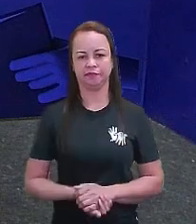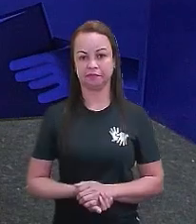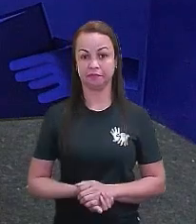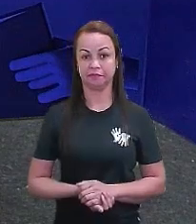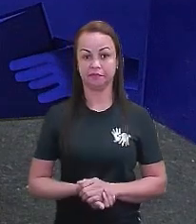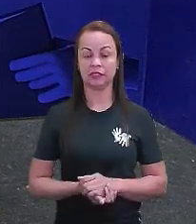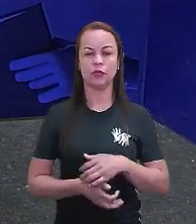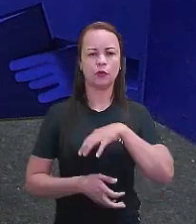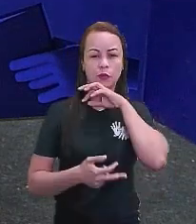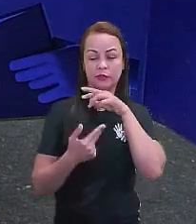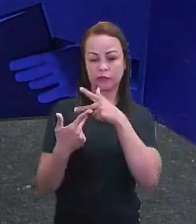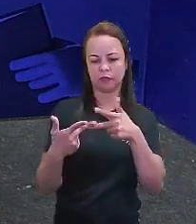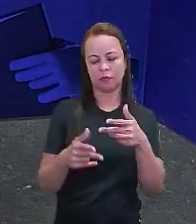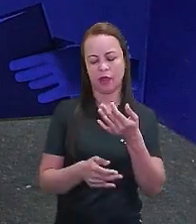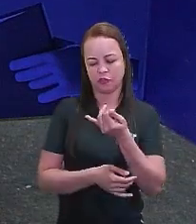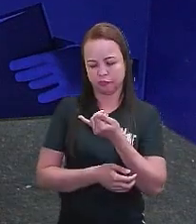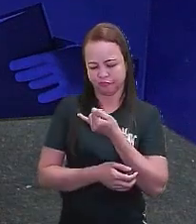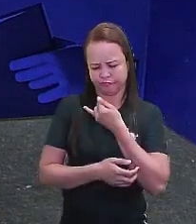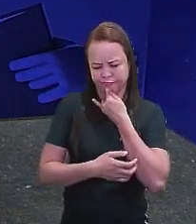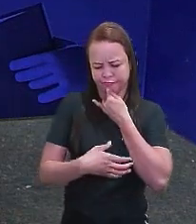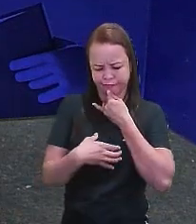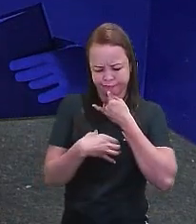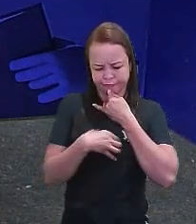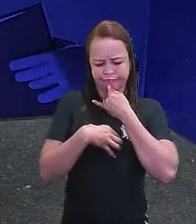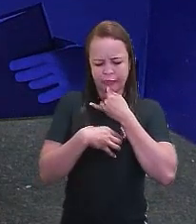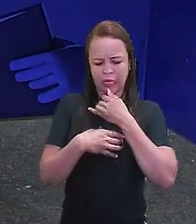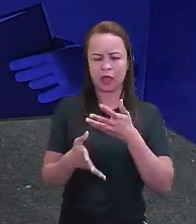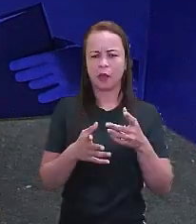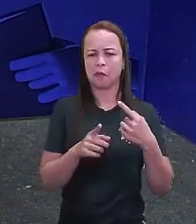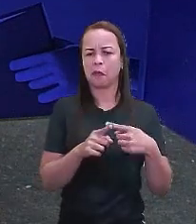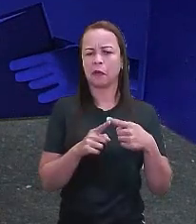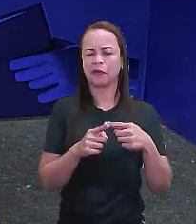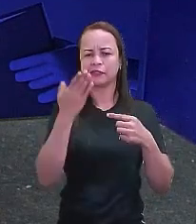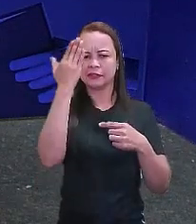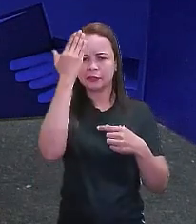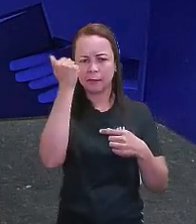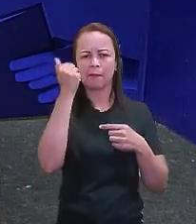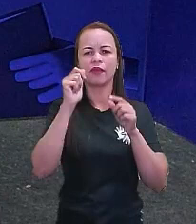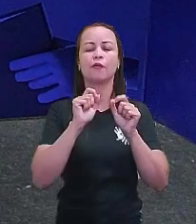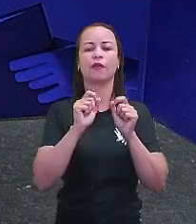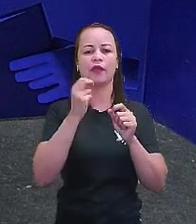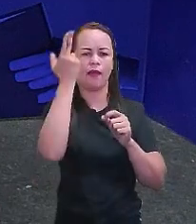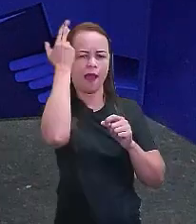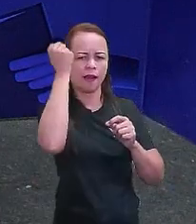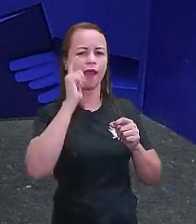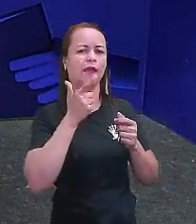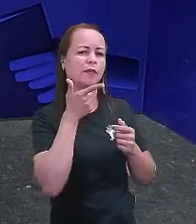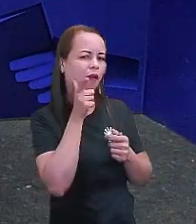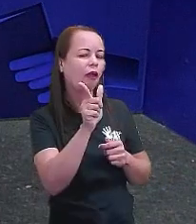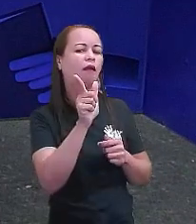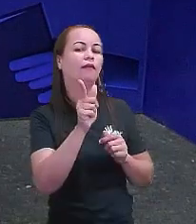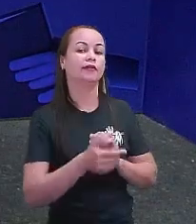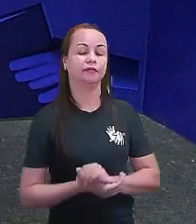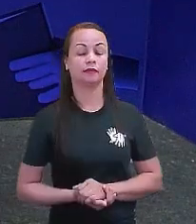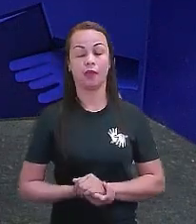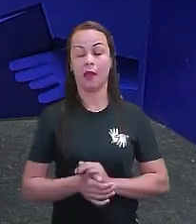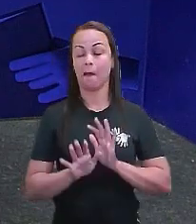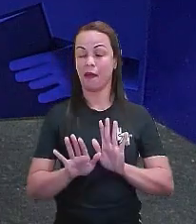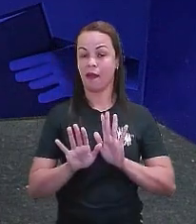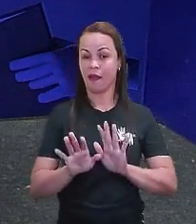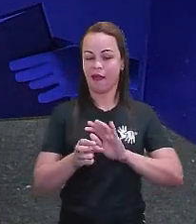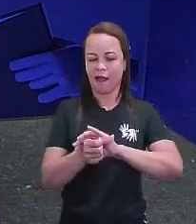animais começaram a desanimar, porque sabiam que a lebre ia ganhar. Ai, mas a